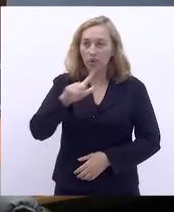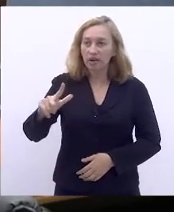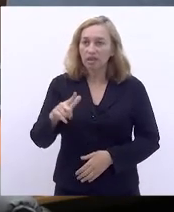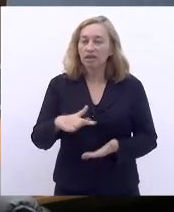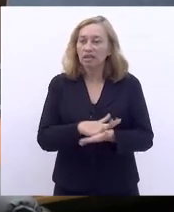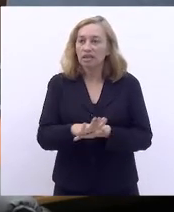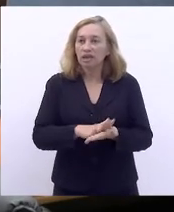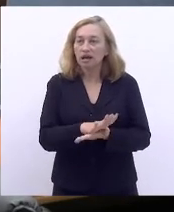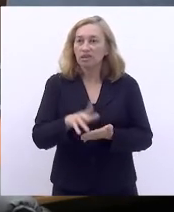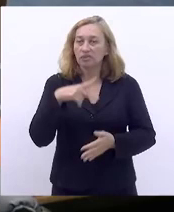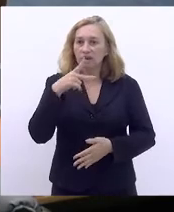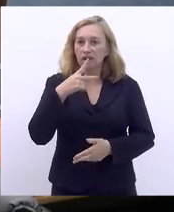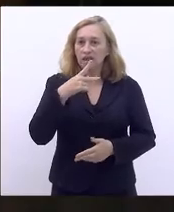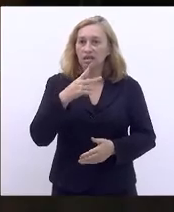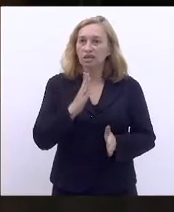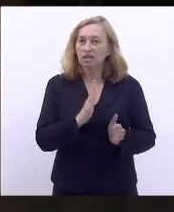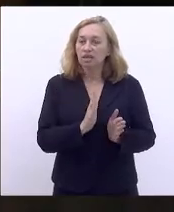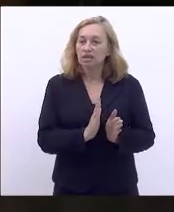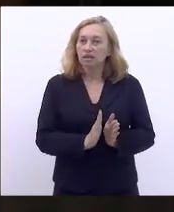havendo a tratar